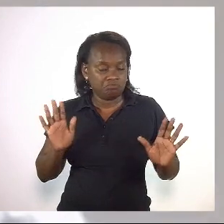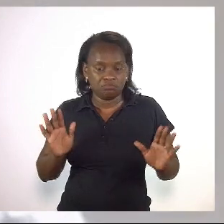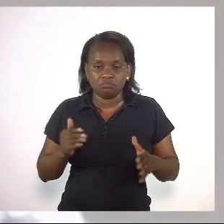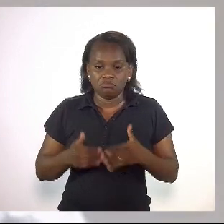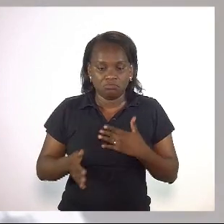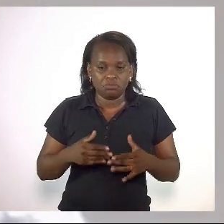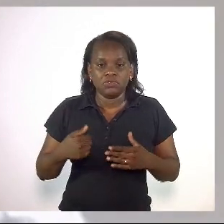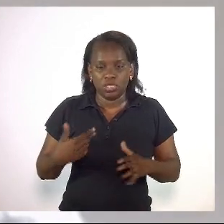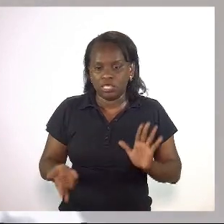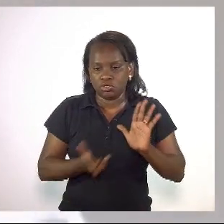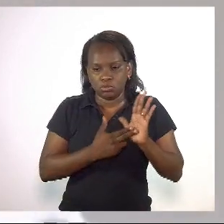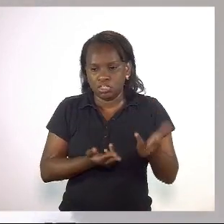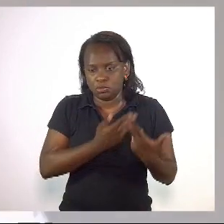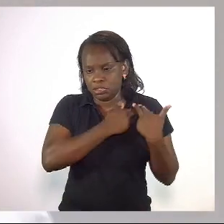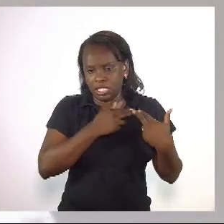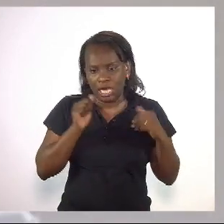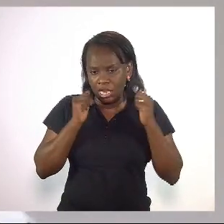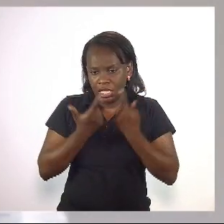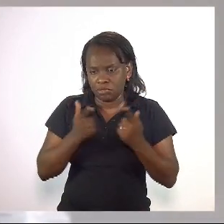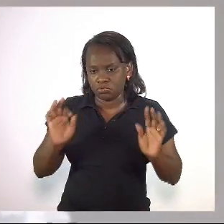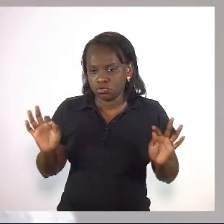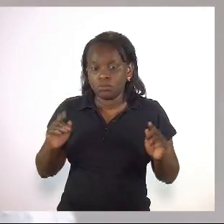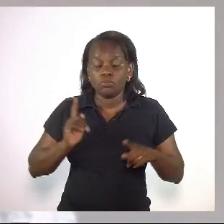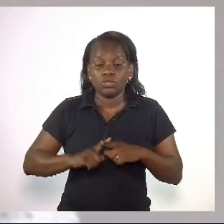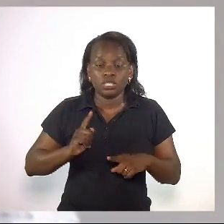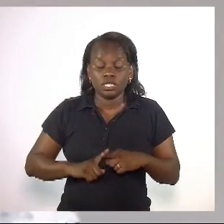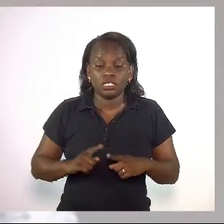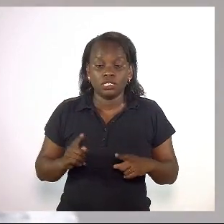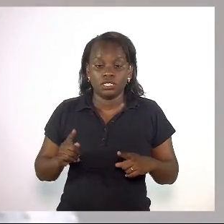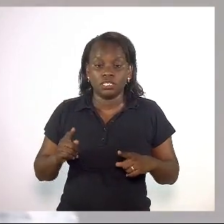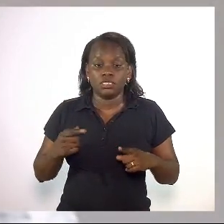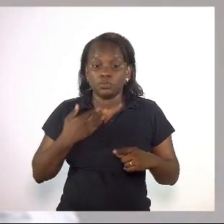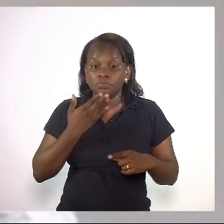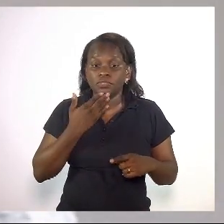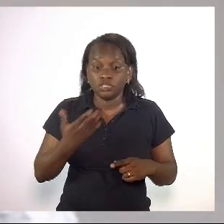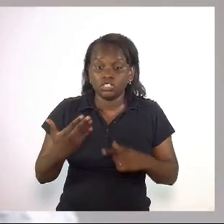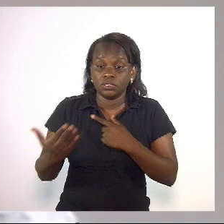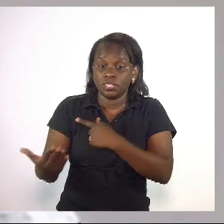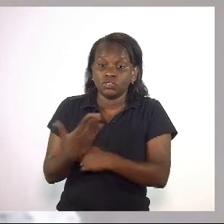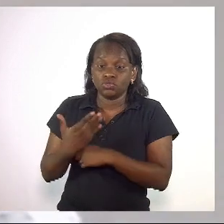passando a responsabilidade para a Alerj, pedir a ajuda